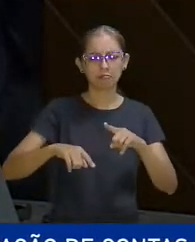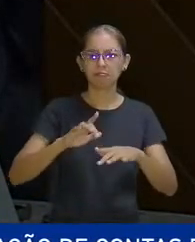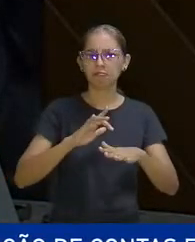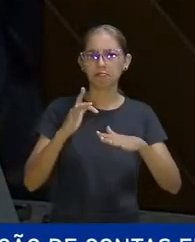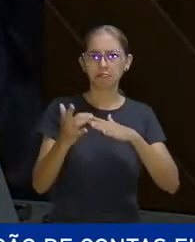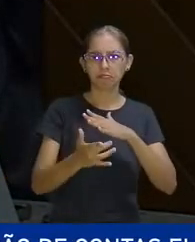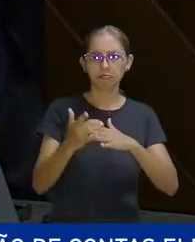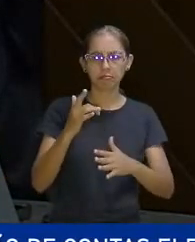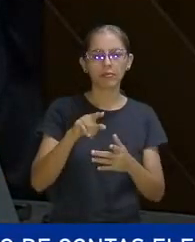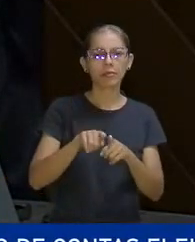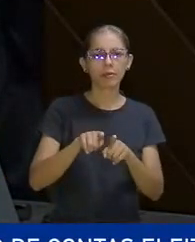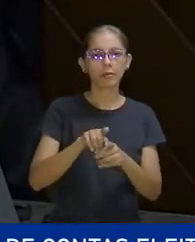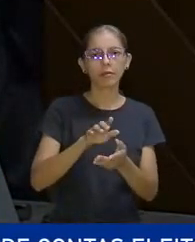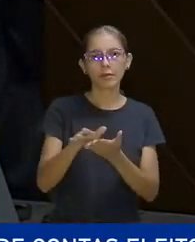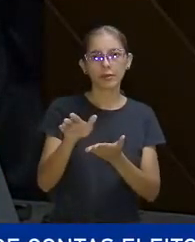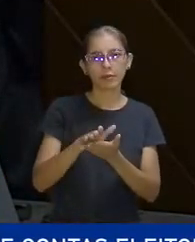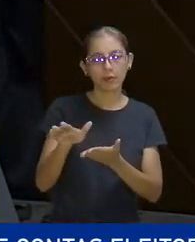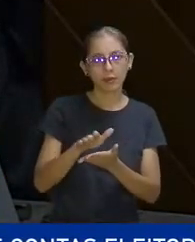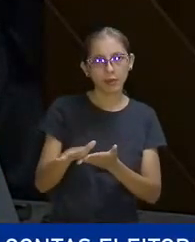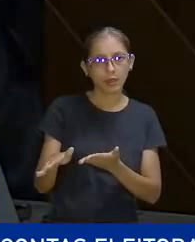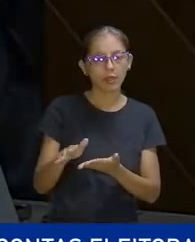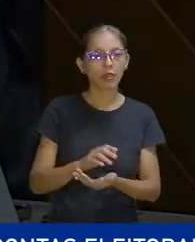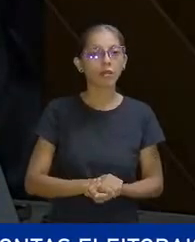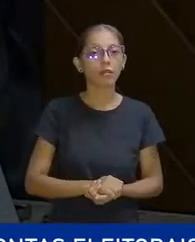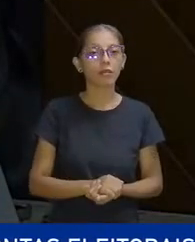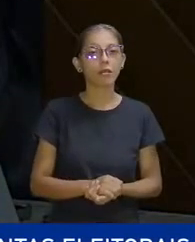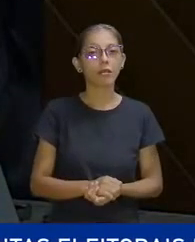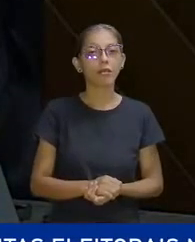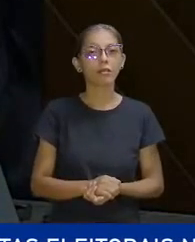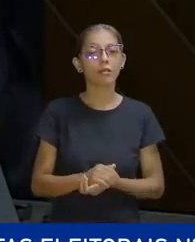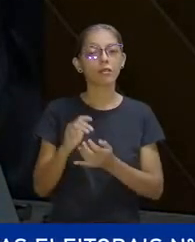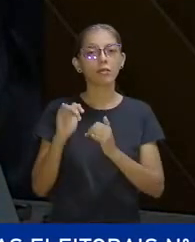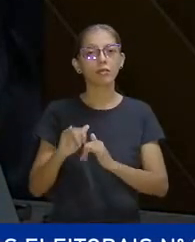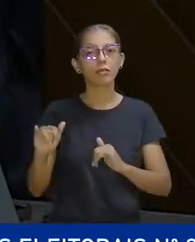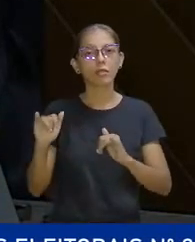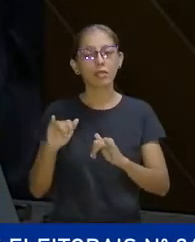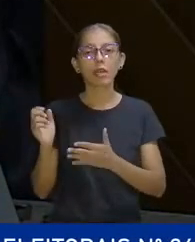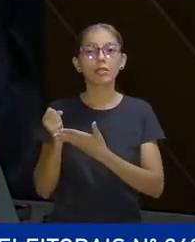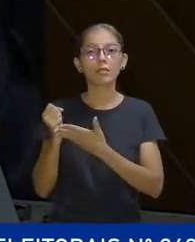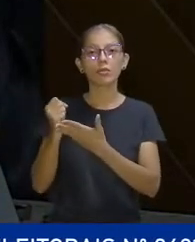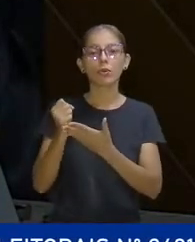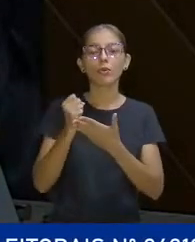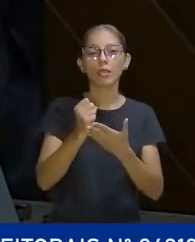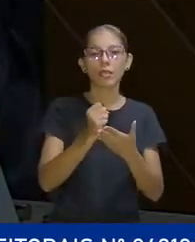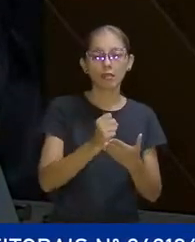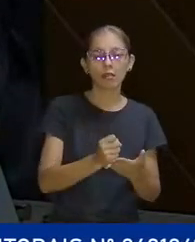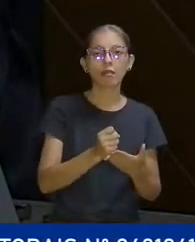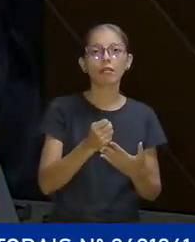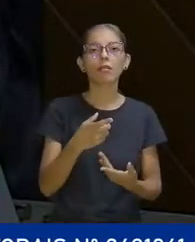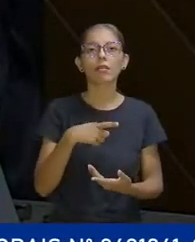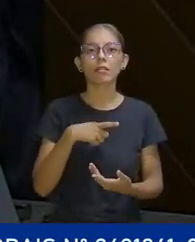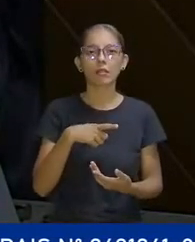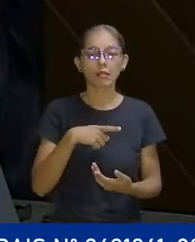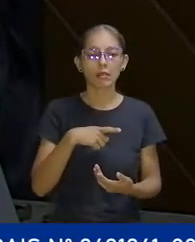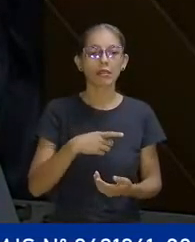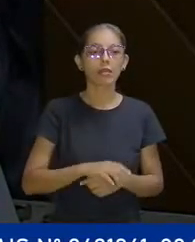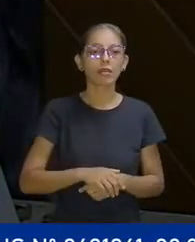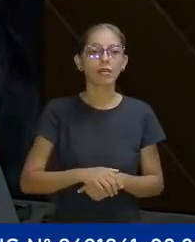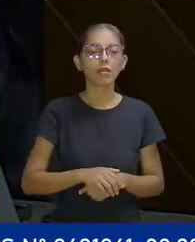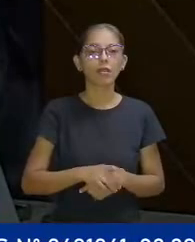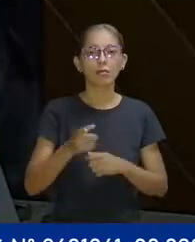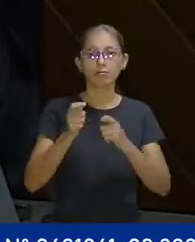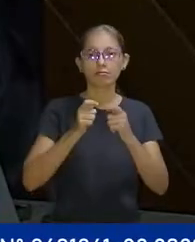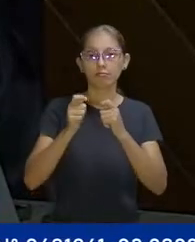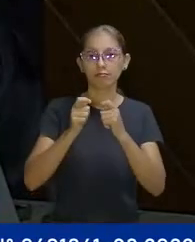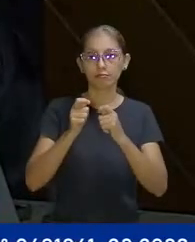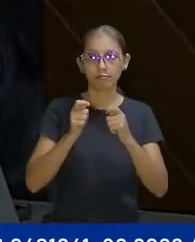sociais impressos, serviços de assessoria de campanha, serviço de assessoria de campanha, administradora financeira